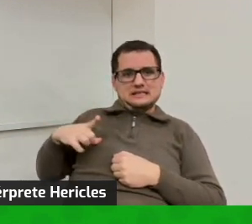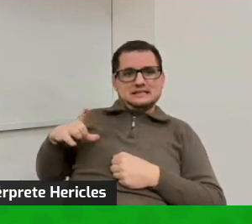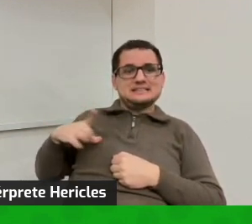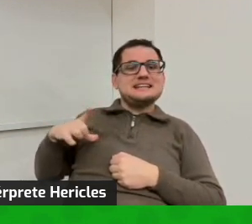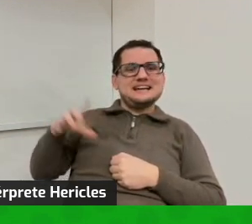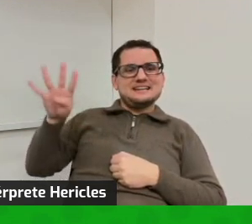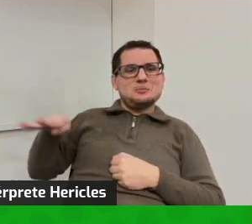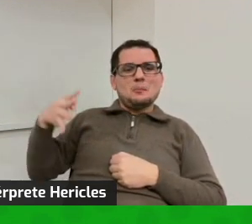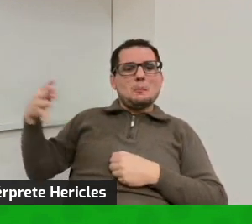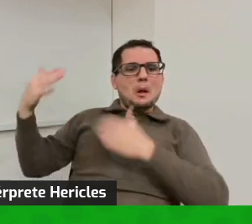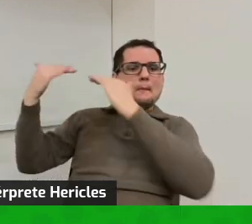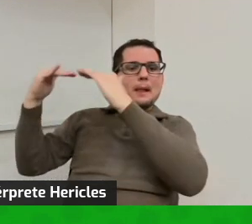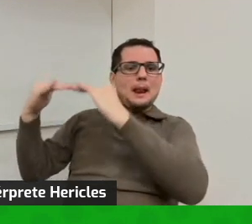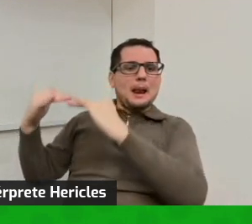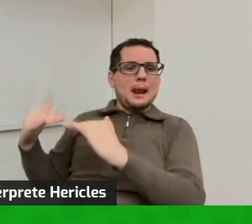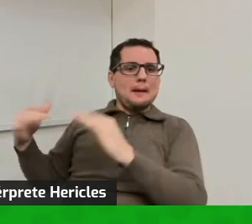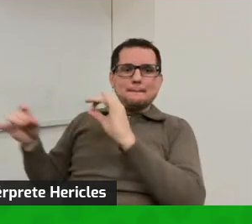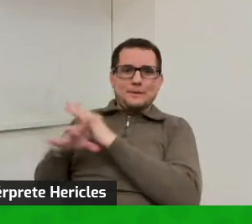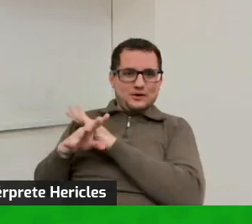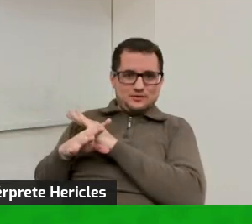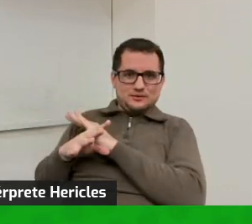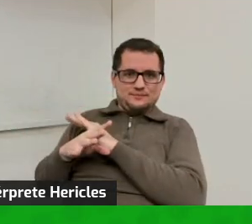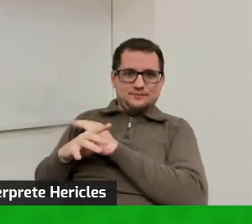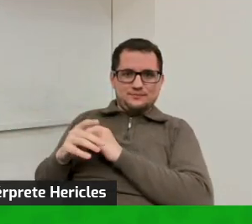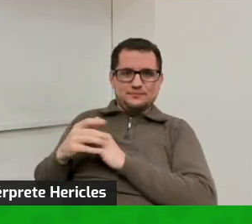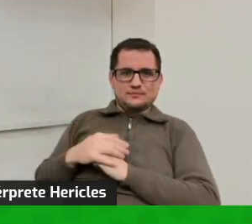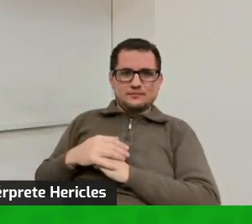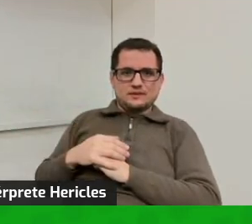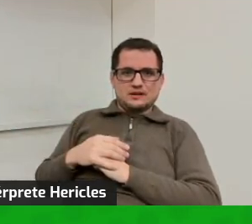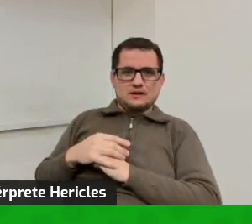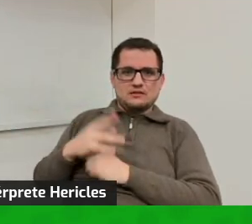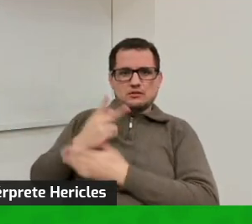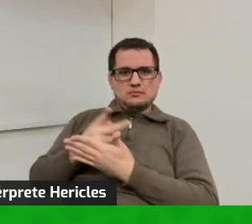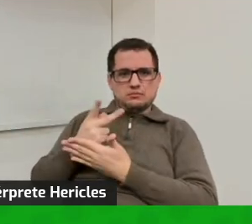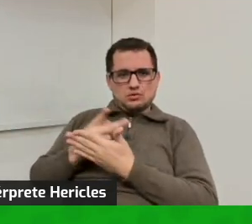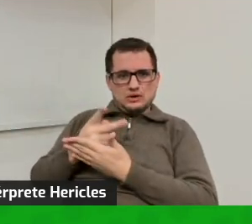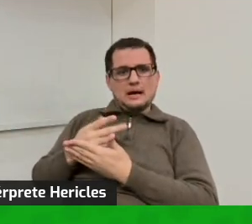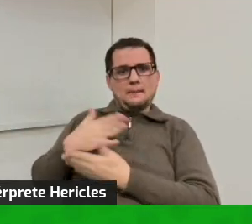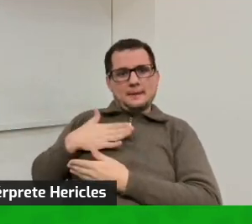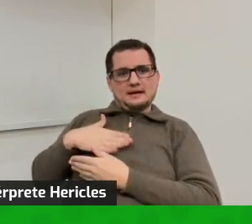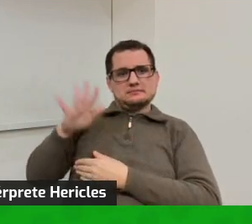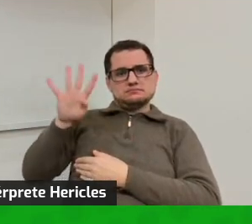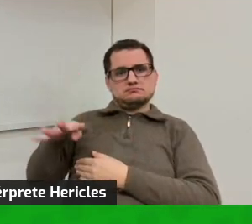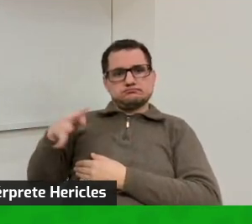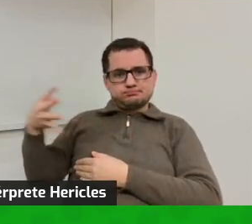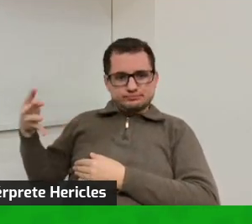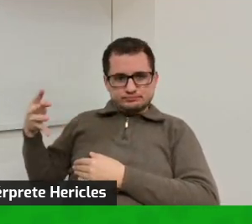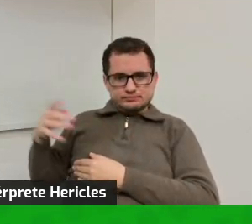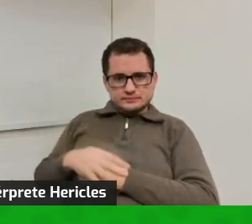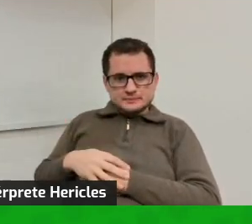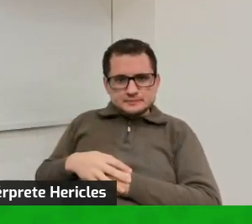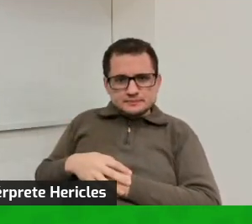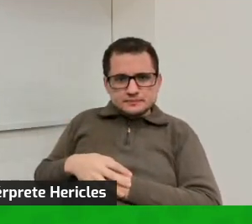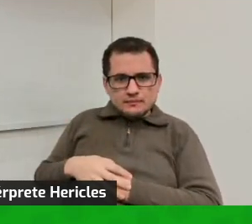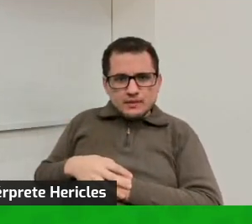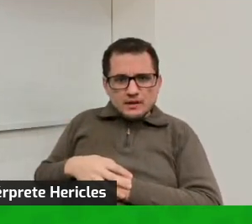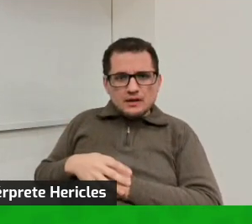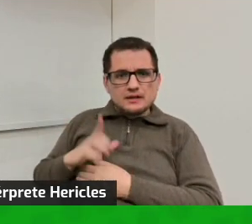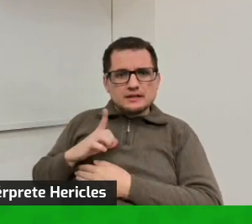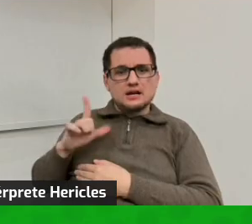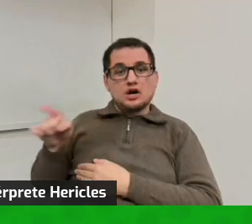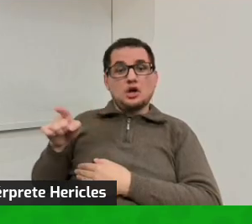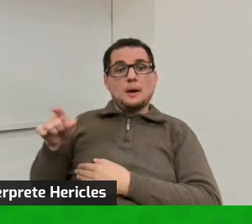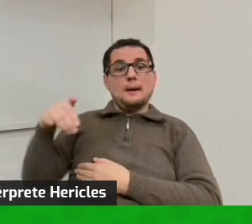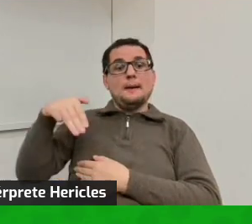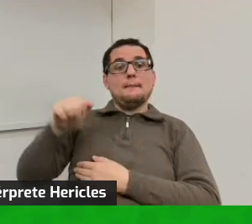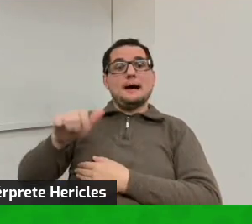pronto. Clico aqui, vou vir lá na minha lista, que está aqui na minha área de trabalho, e ela já está com o nome aqui de